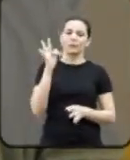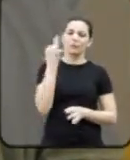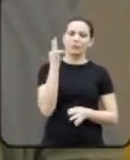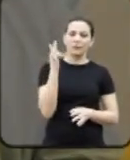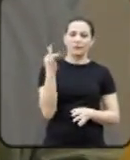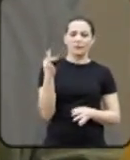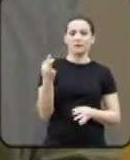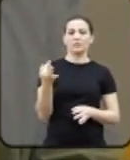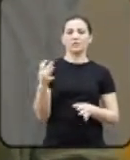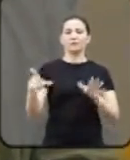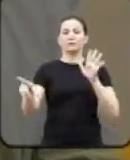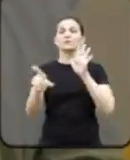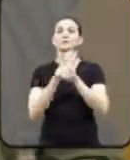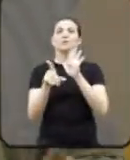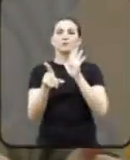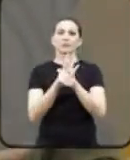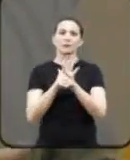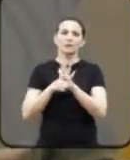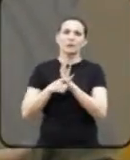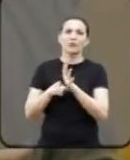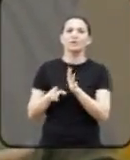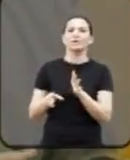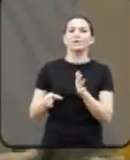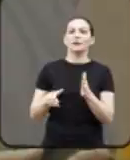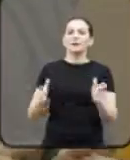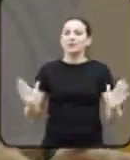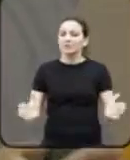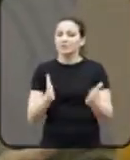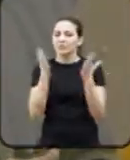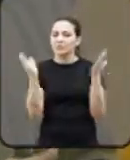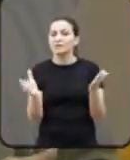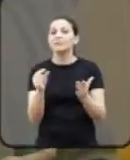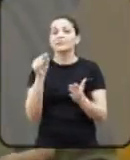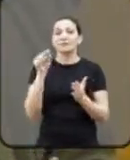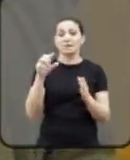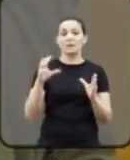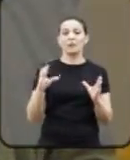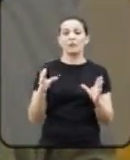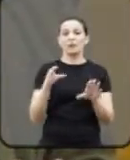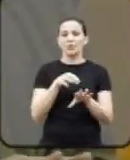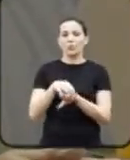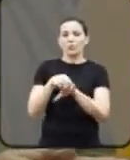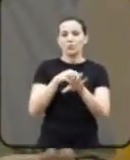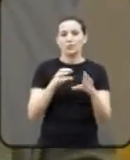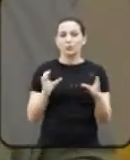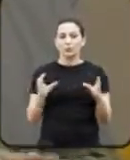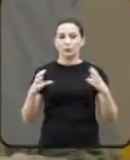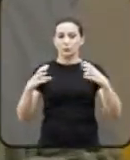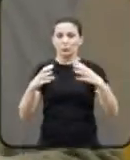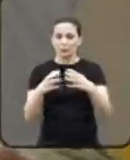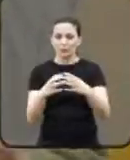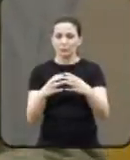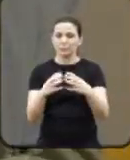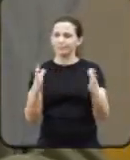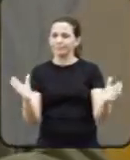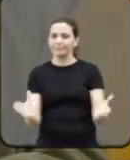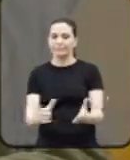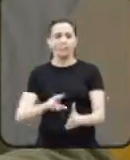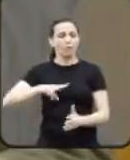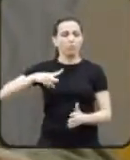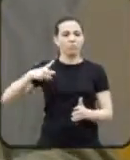contexto porque o governo federal, com toda a legislação que dizia incentiva o transporte